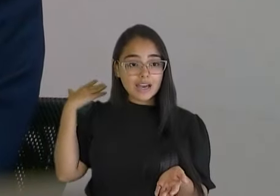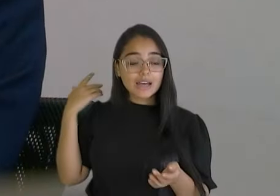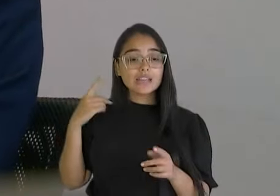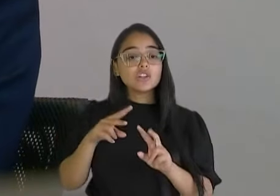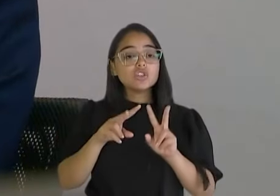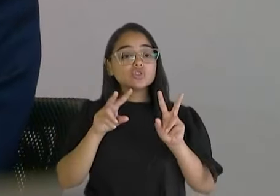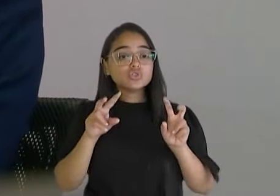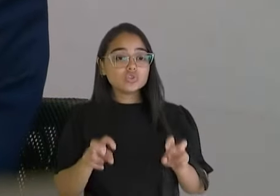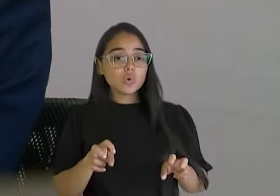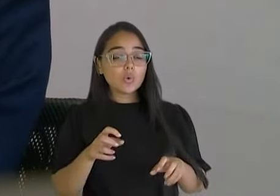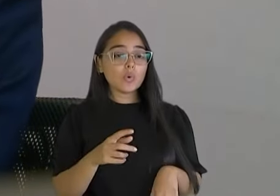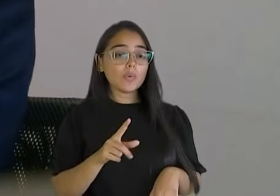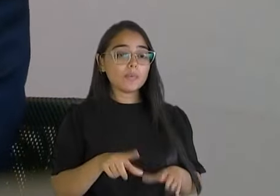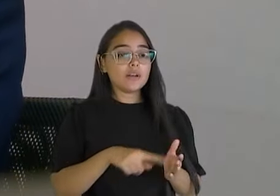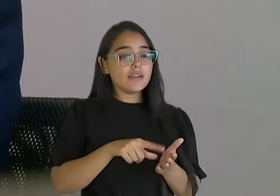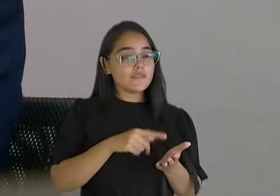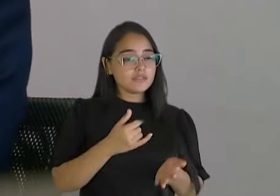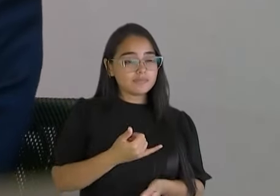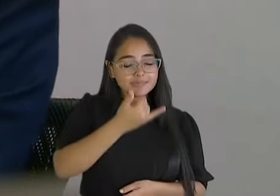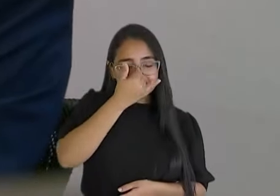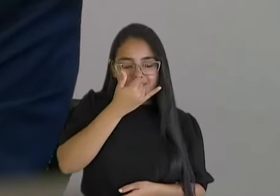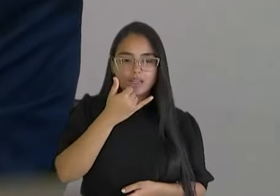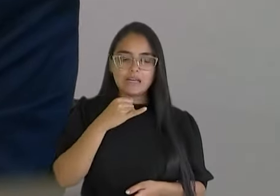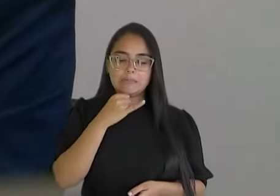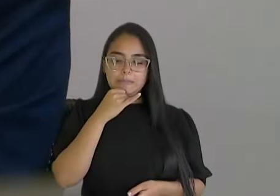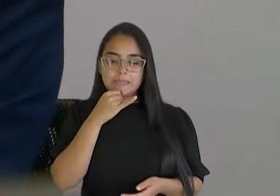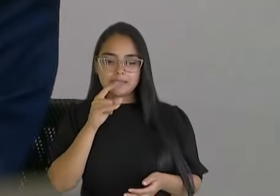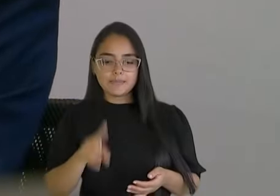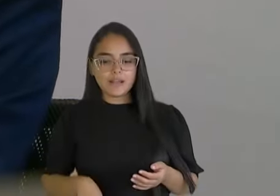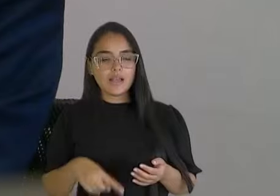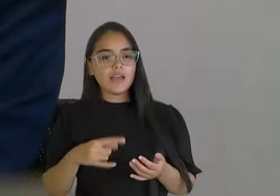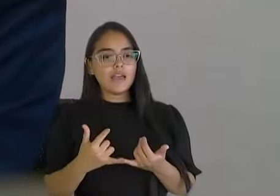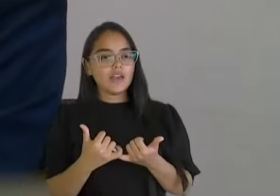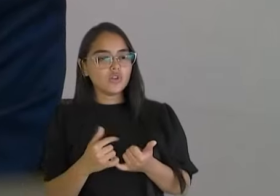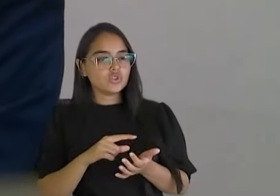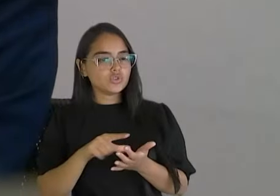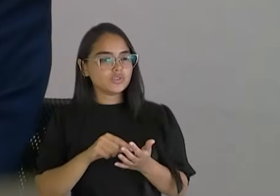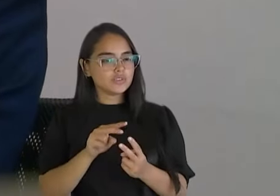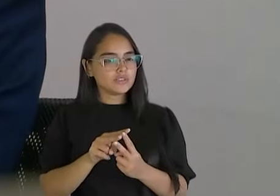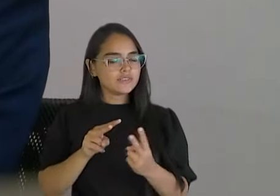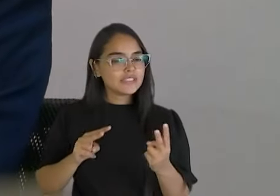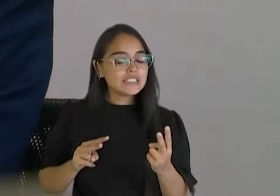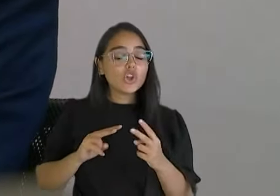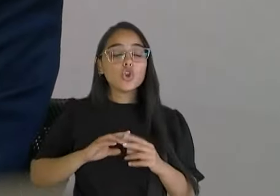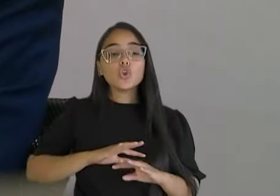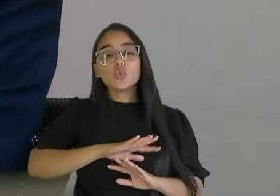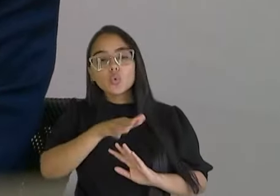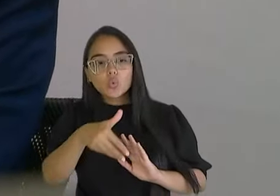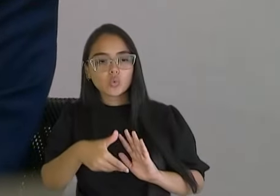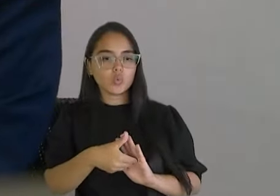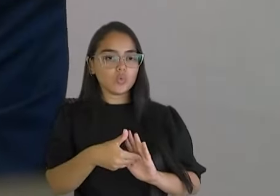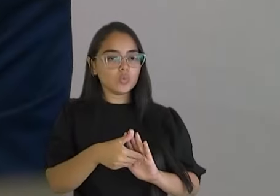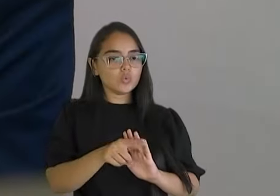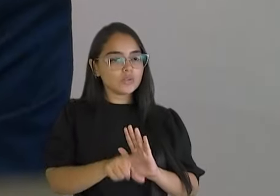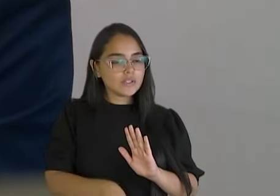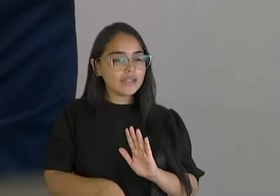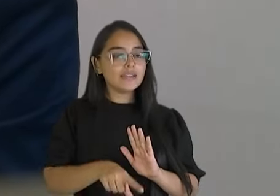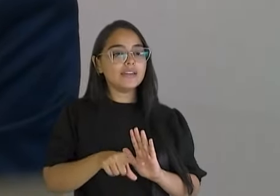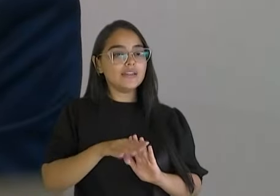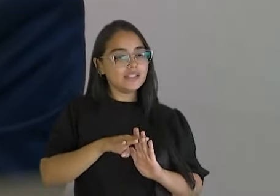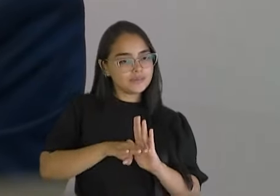questão dos jogos de azar e aí o jogo do tigrinho, os chamados crash games, eles são todos, né,